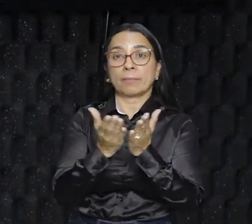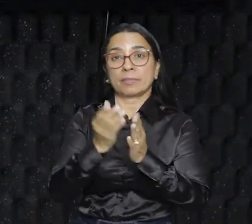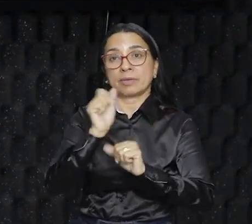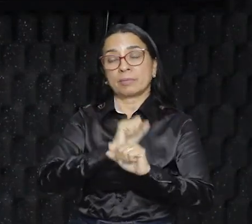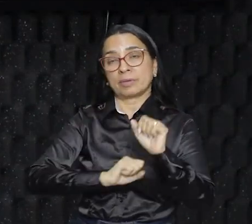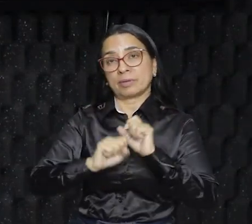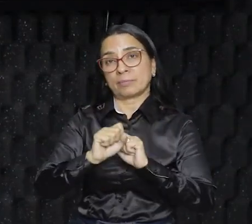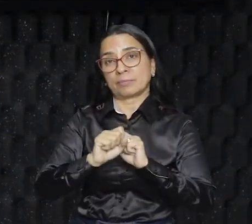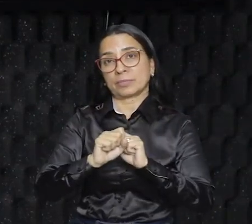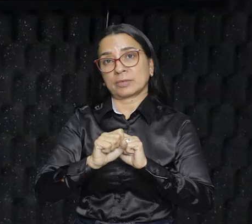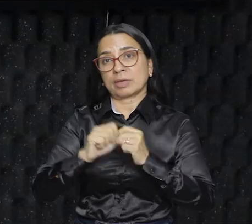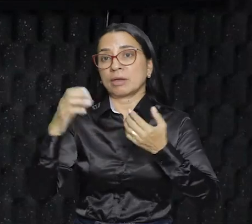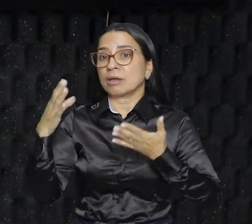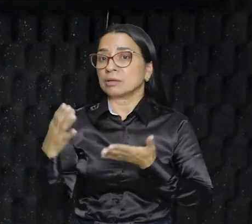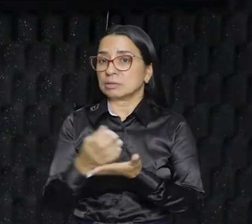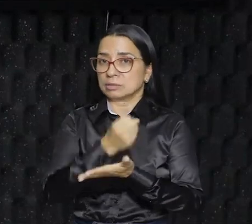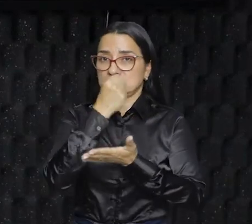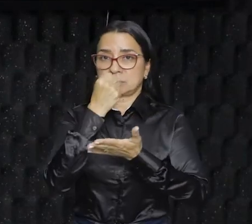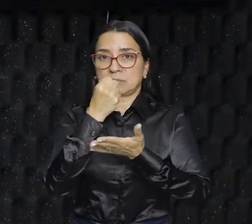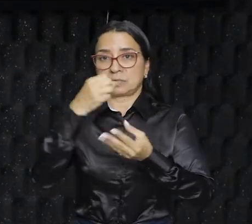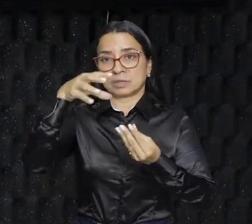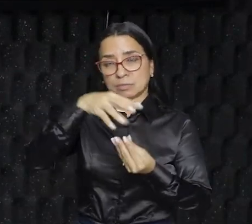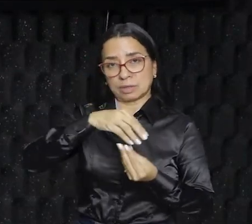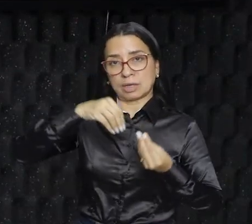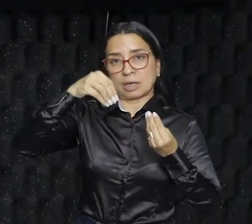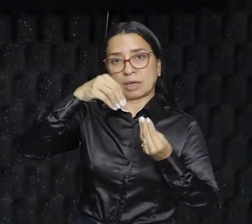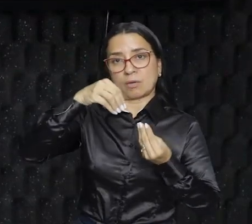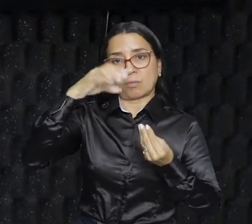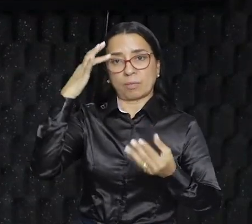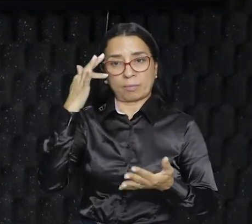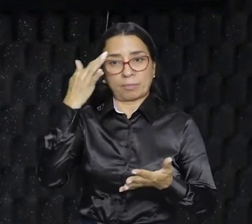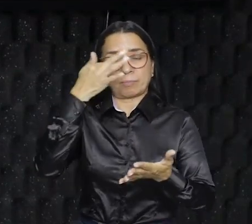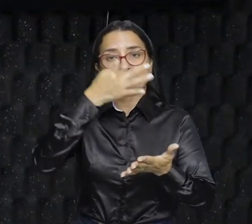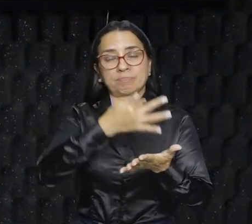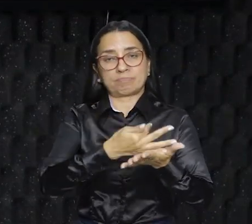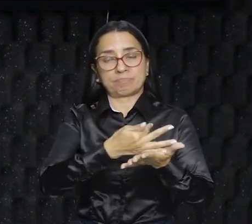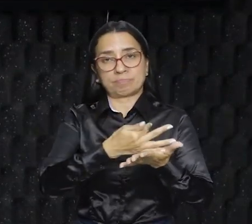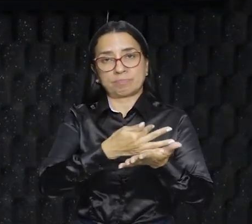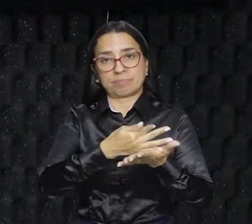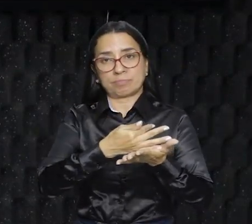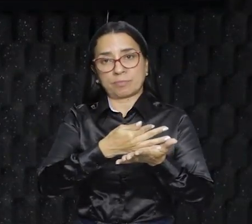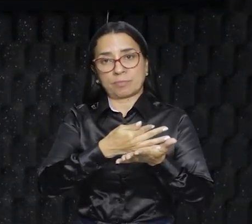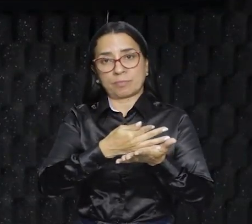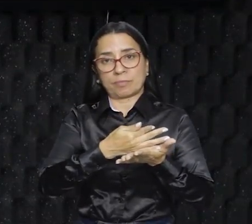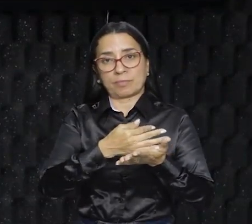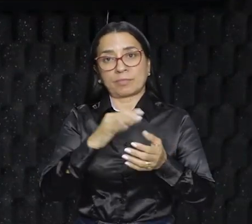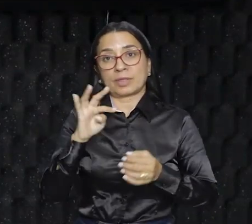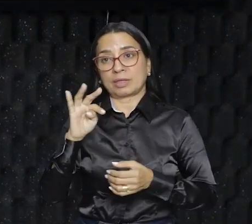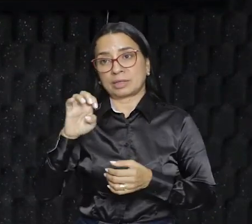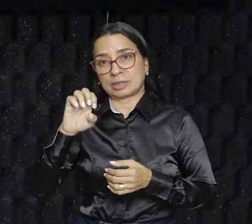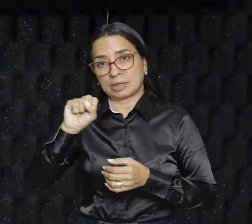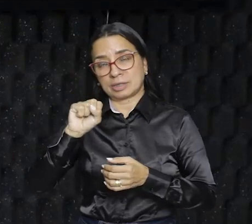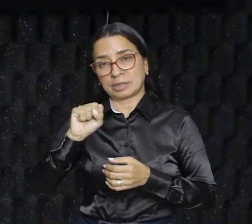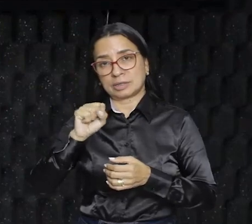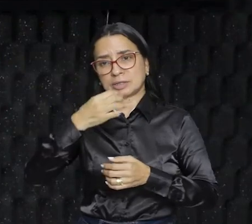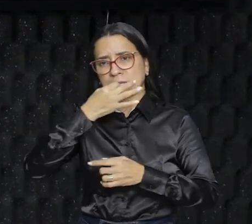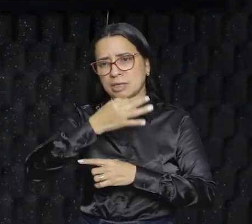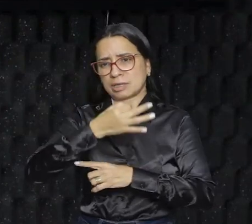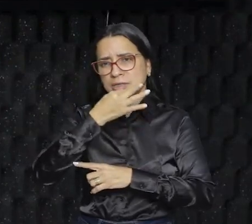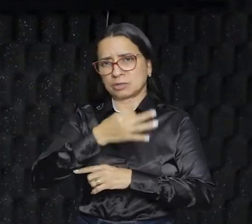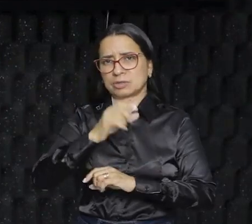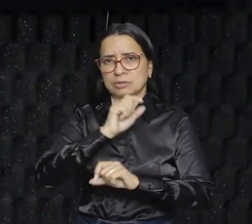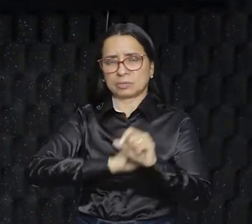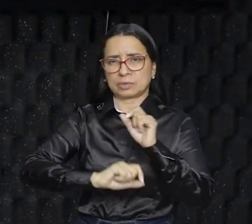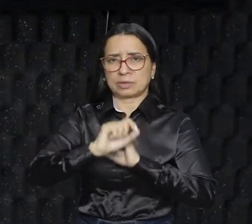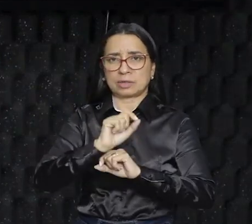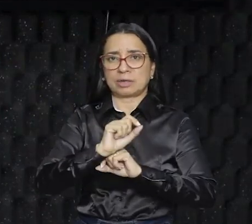alma a partir da fé, pela fé, a tese que criticava a